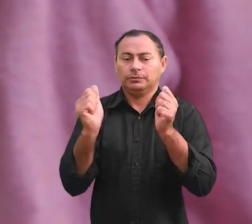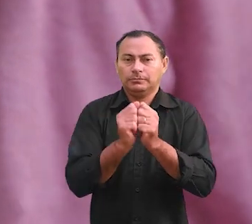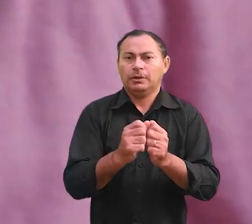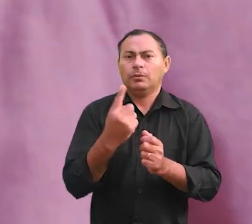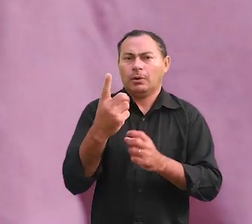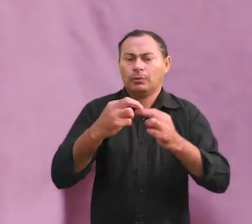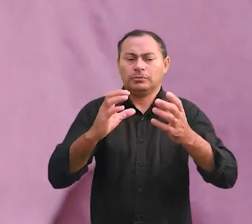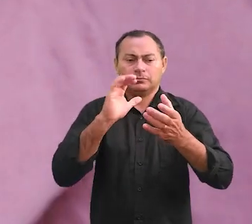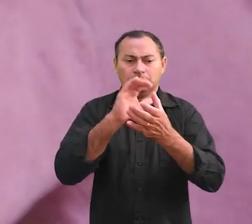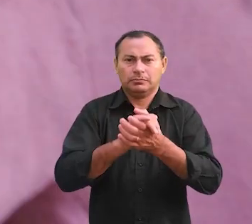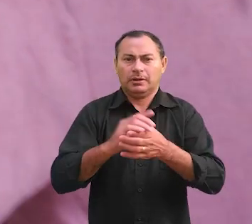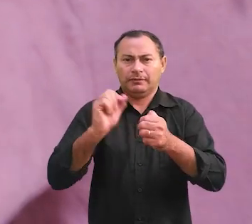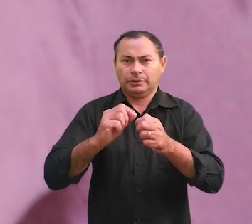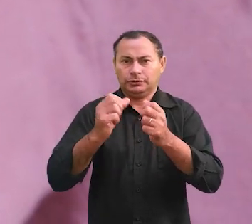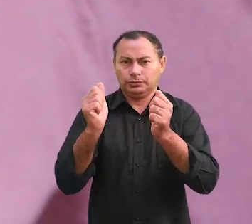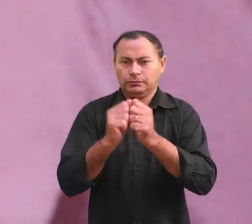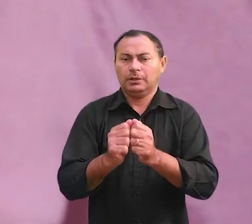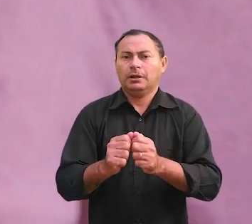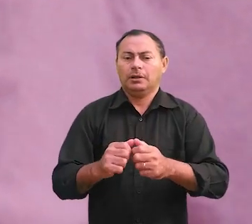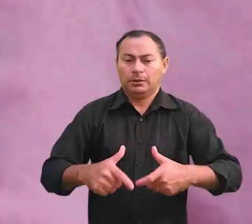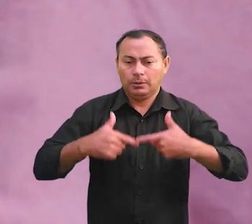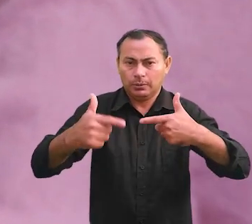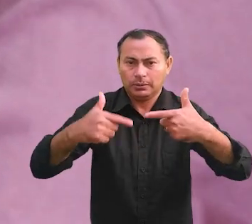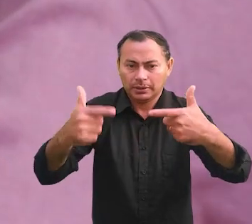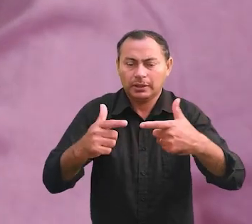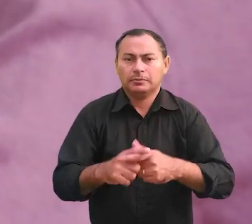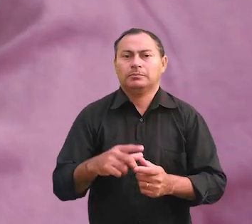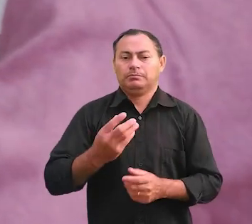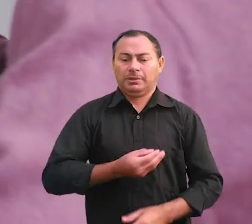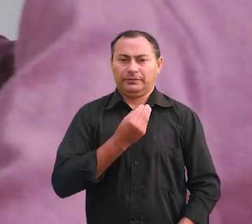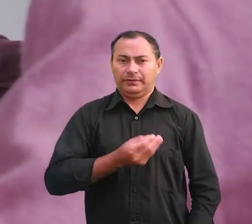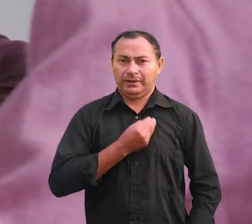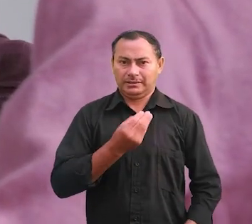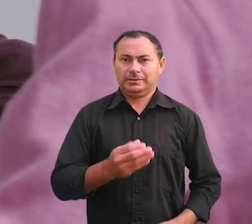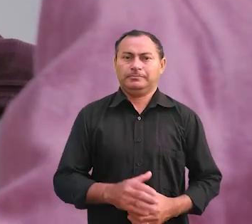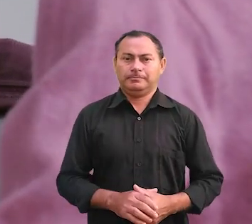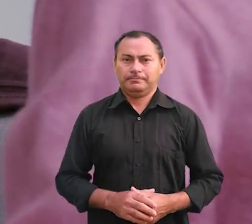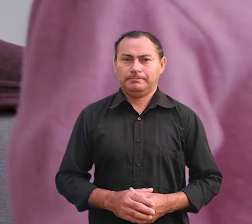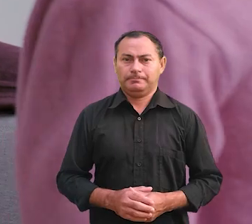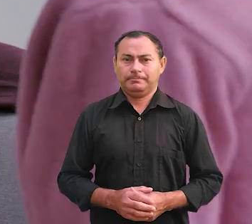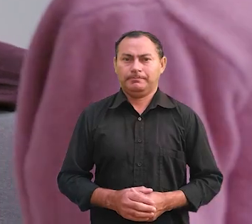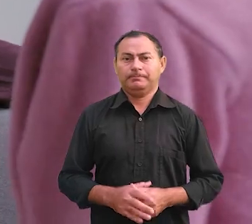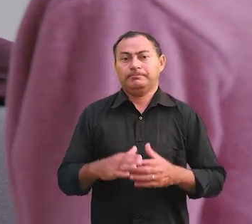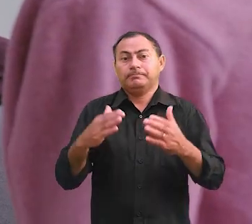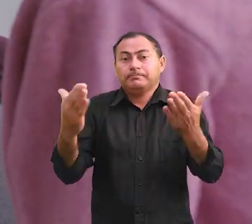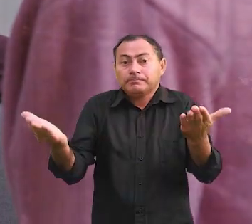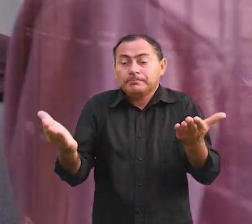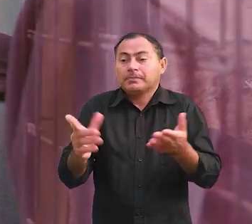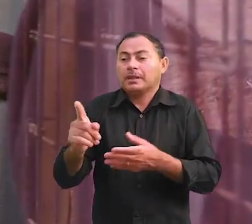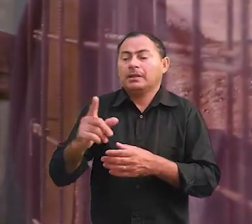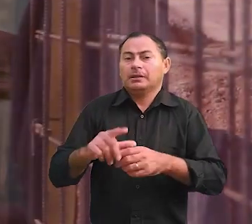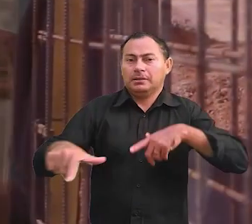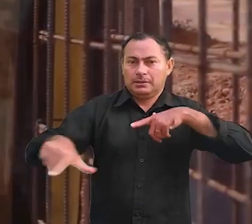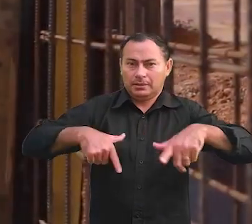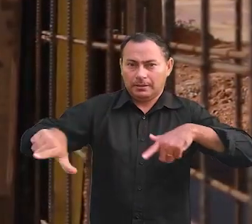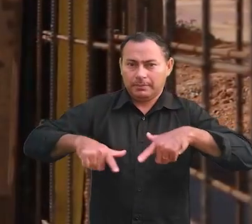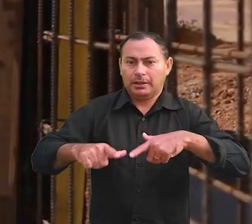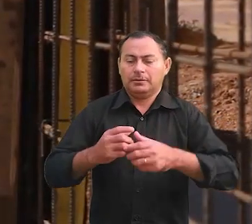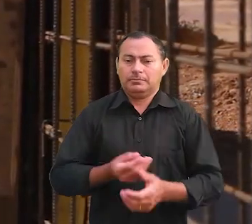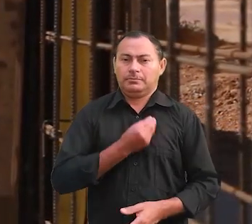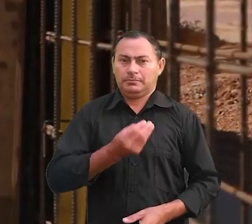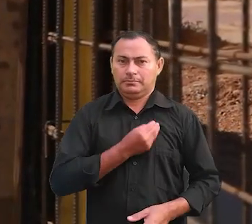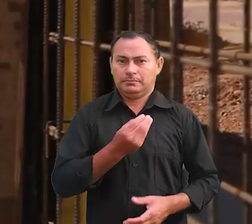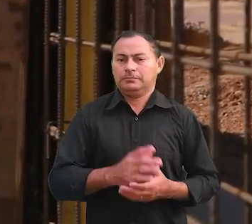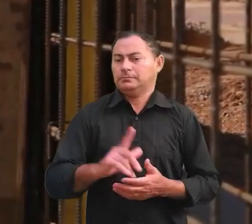existe uma coisa que os cônjuges fazem juntos lutar pela sobrevivência enquanto ele